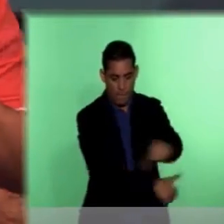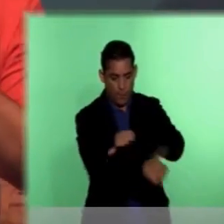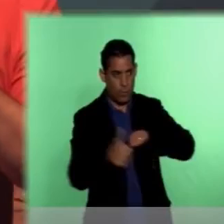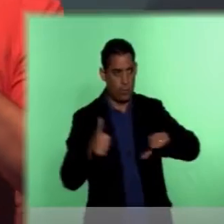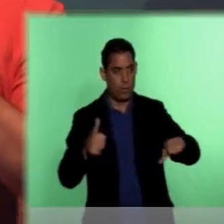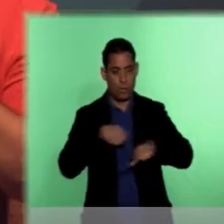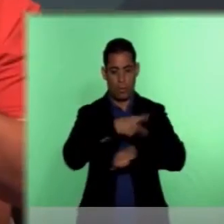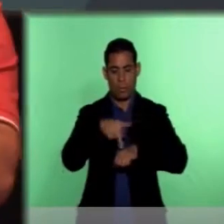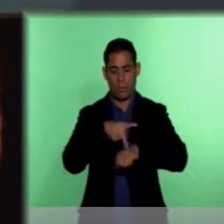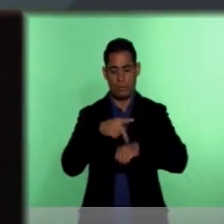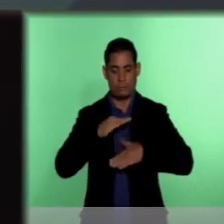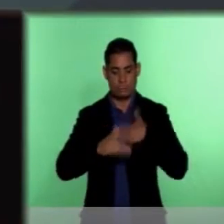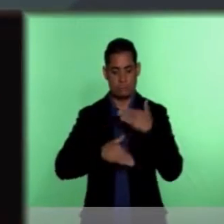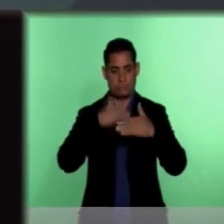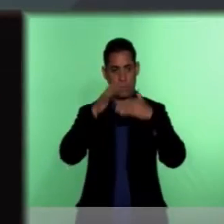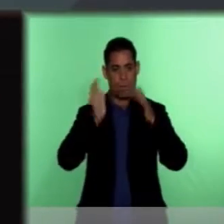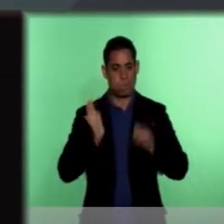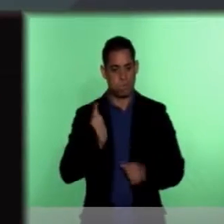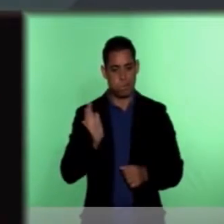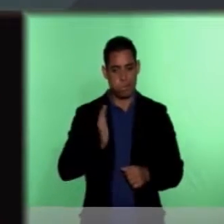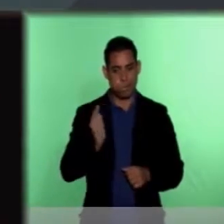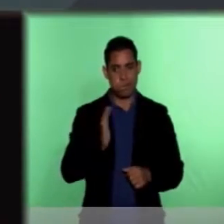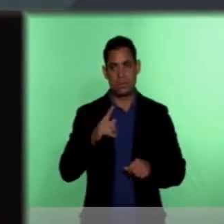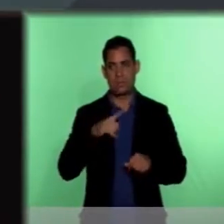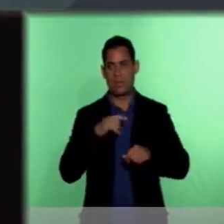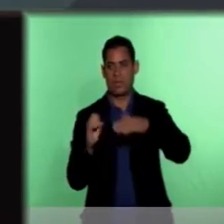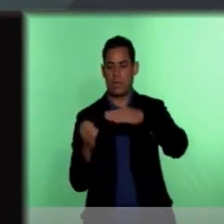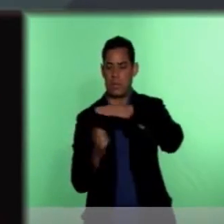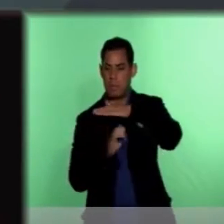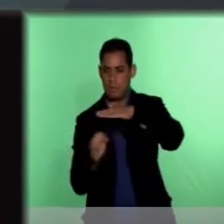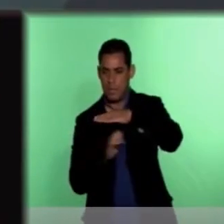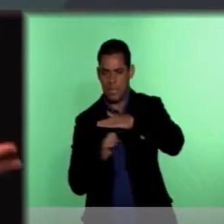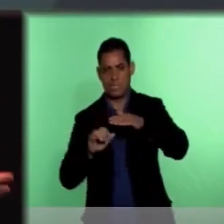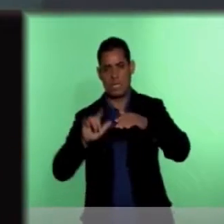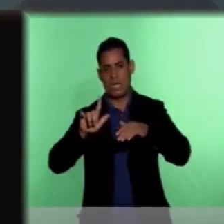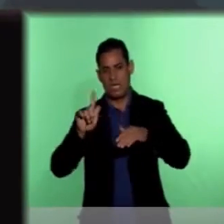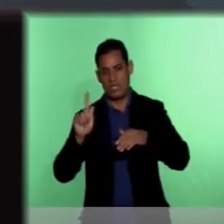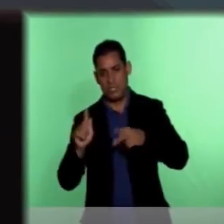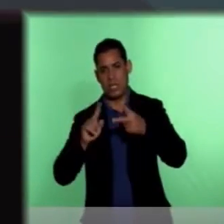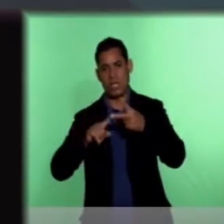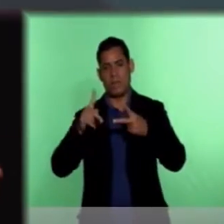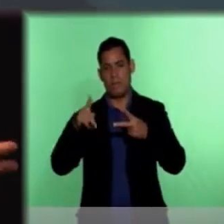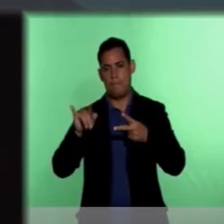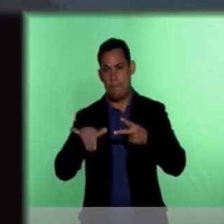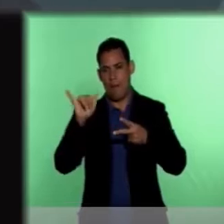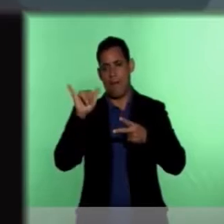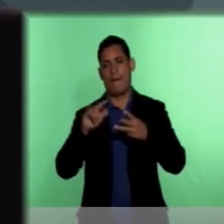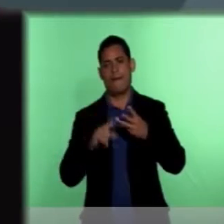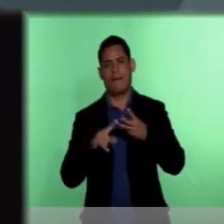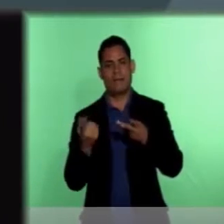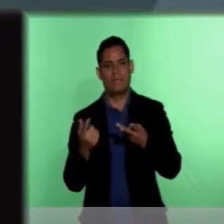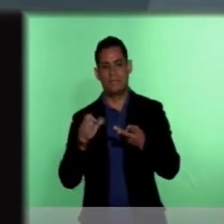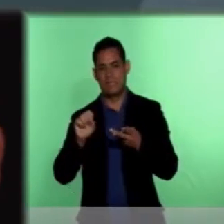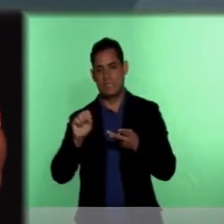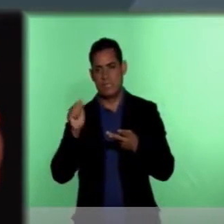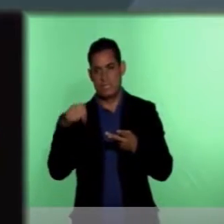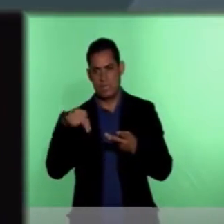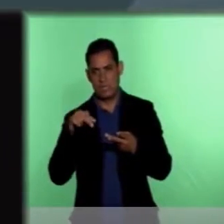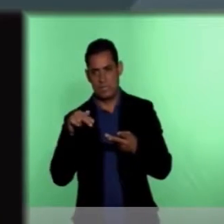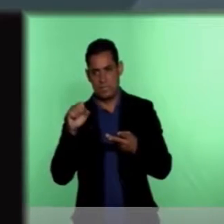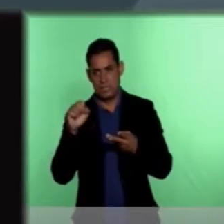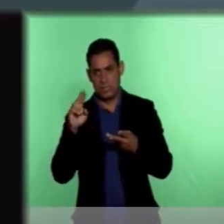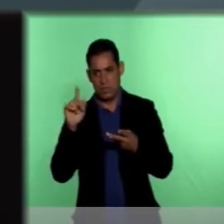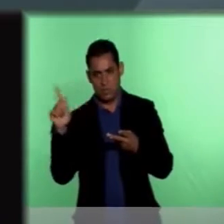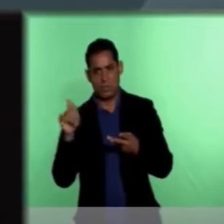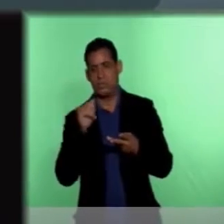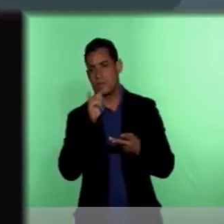extremamente desenvolvido, em que você tem grandes empresas como Samsung, LG, Hyundai, em que todos têm acesso ao celular, banda